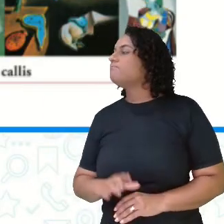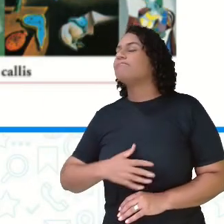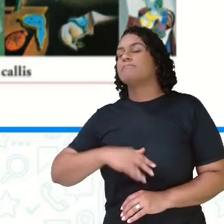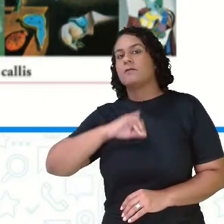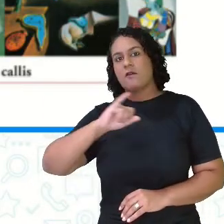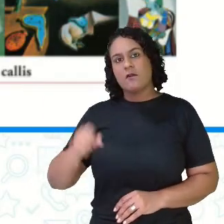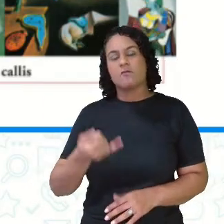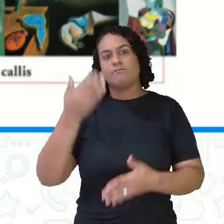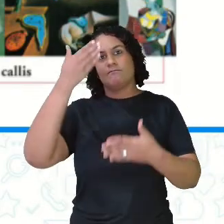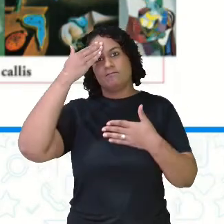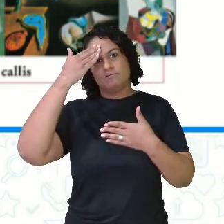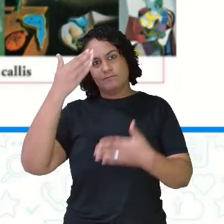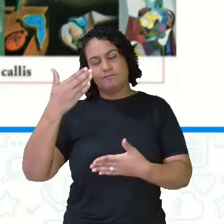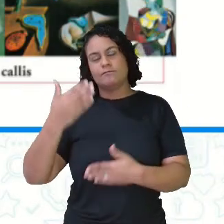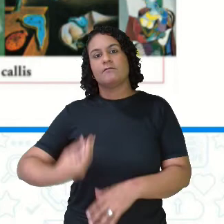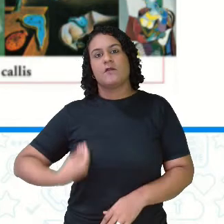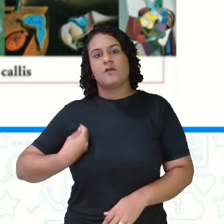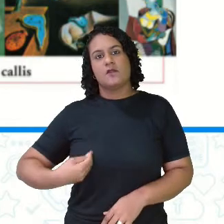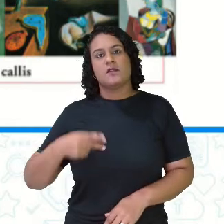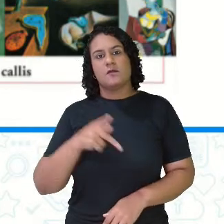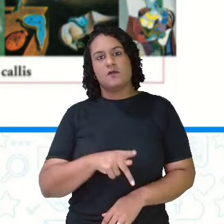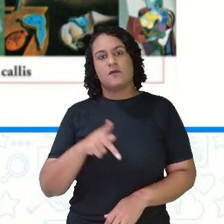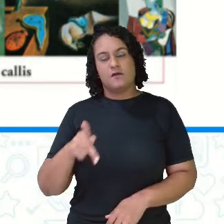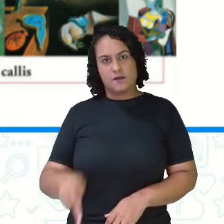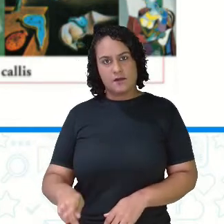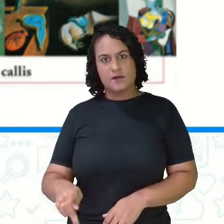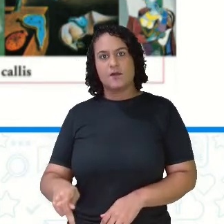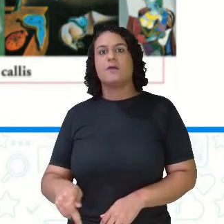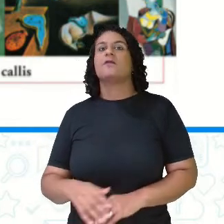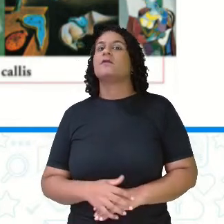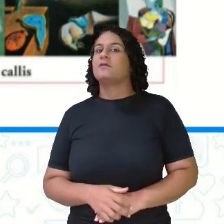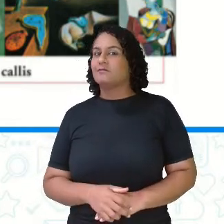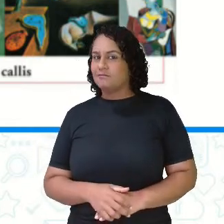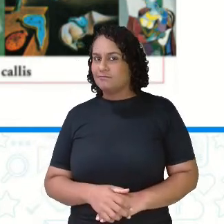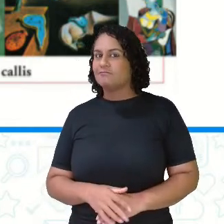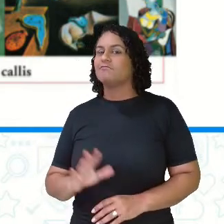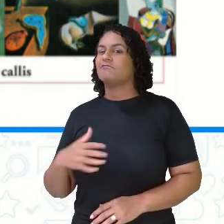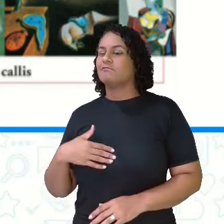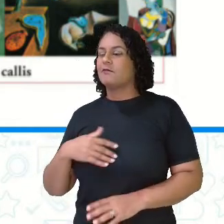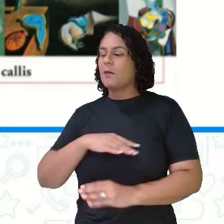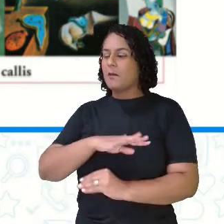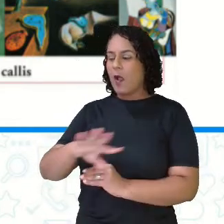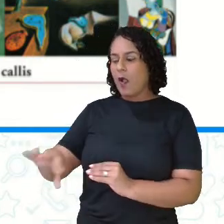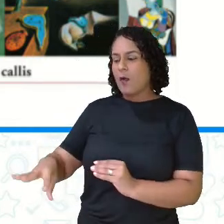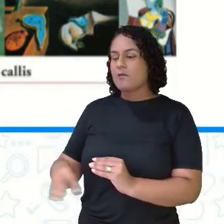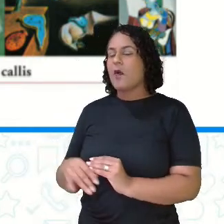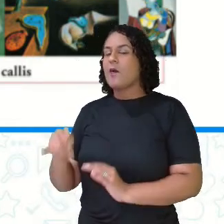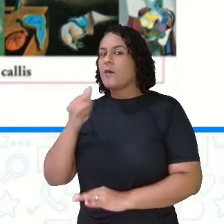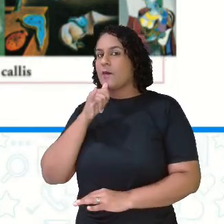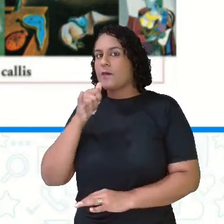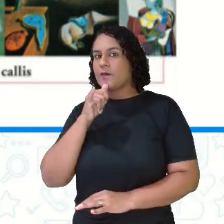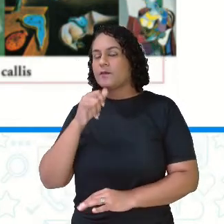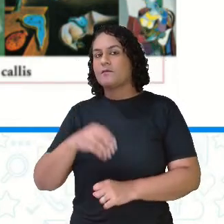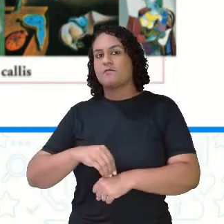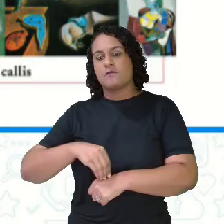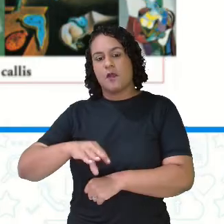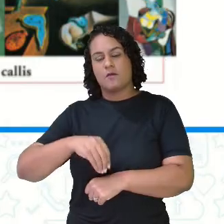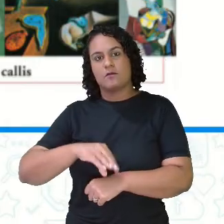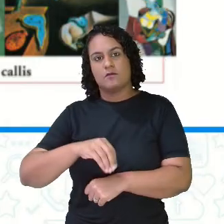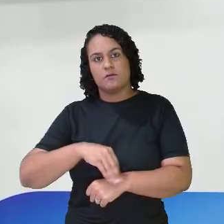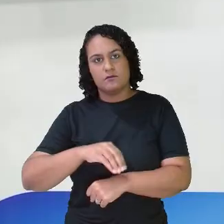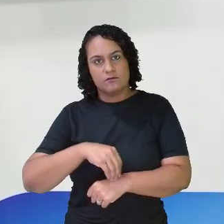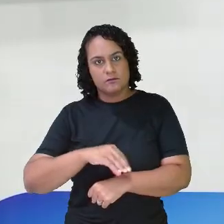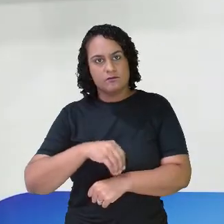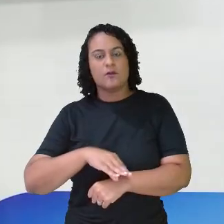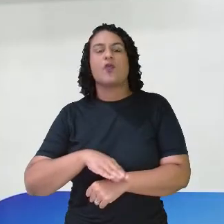aproveito para agradecer a professora Abigail Viana, pegando o exemplo dela, que traz muitos títulos da árvore